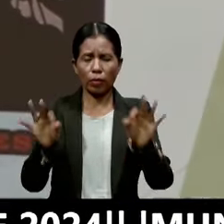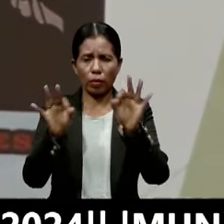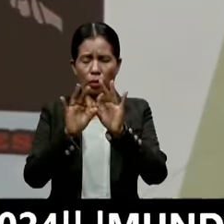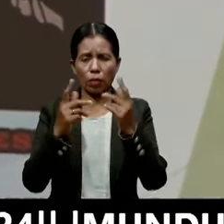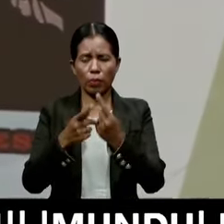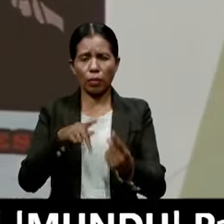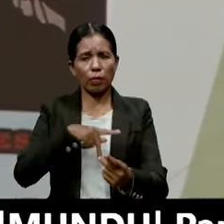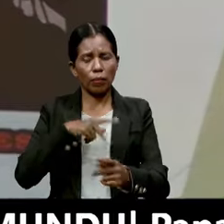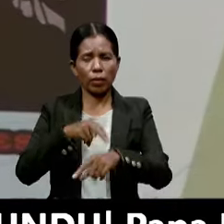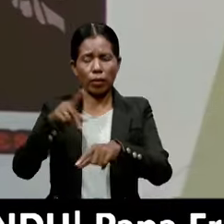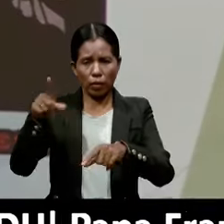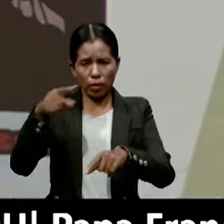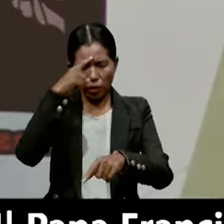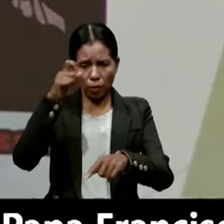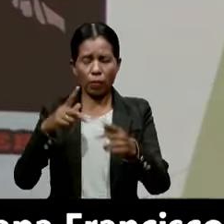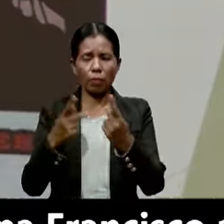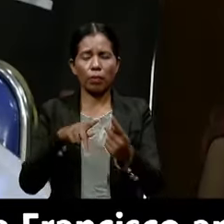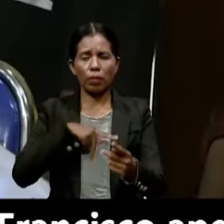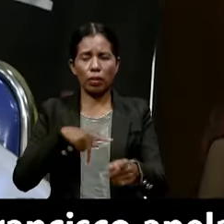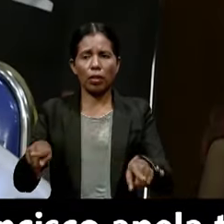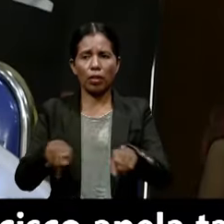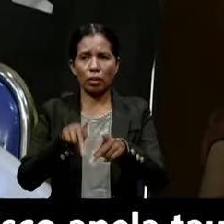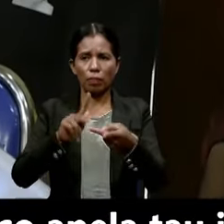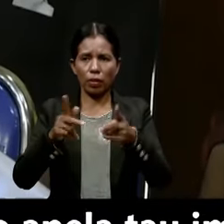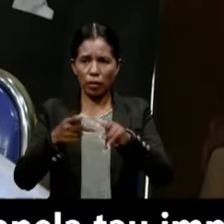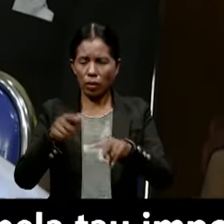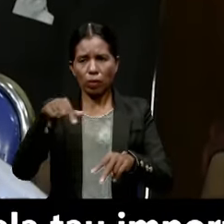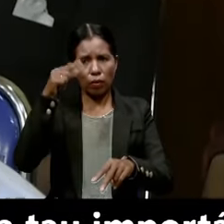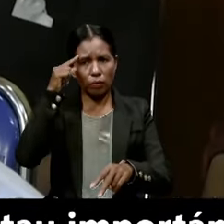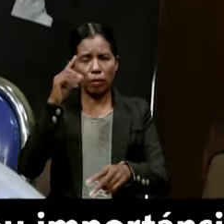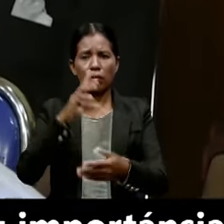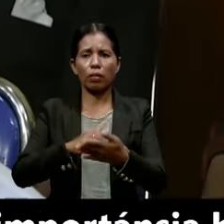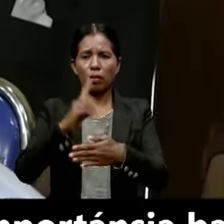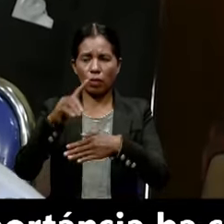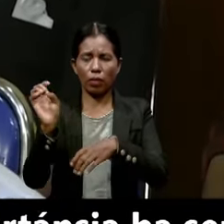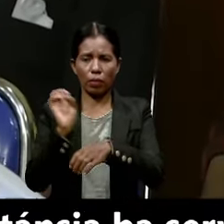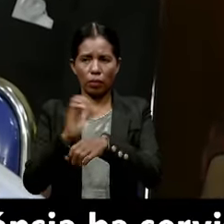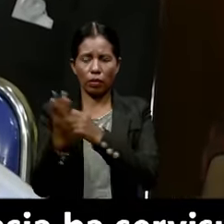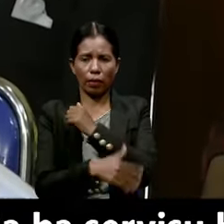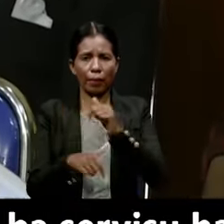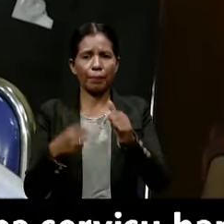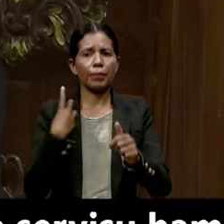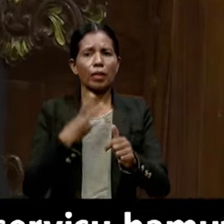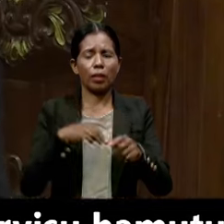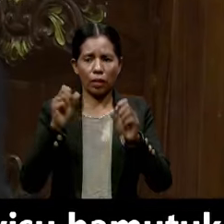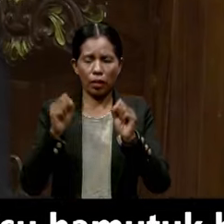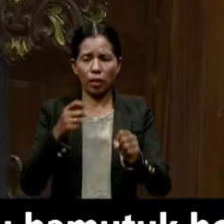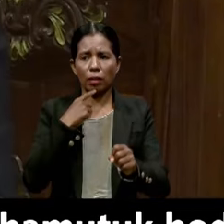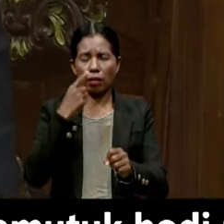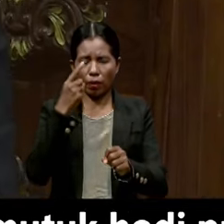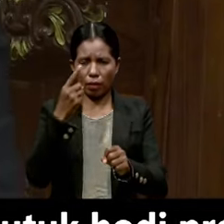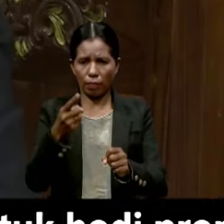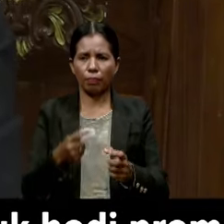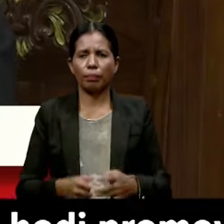privado nasional, tama setor privado hanesan parceru governo holi desenvolve ekonomi railaran. Ita tegi konta ulu kita forsa